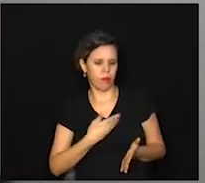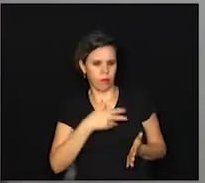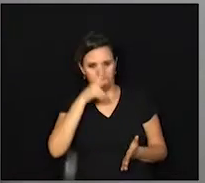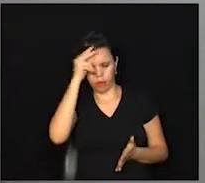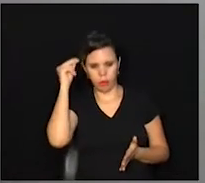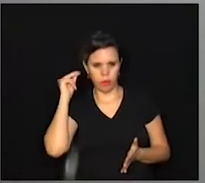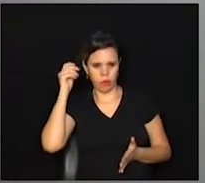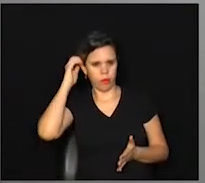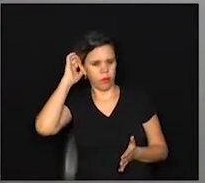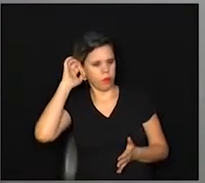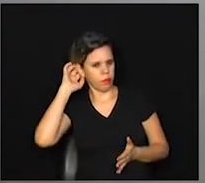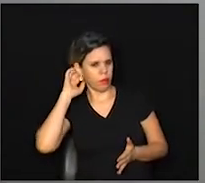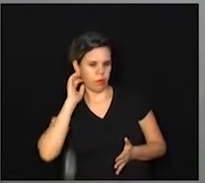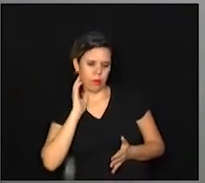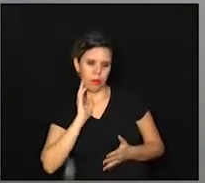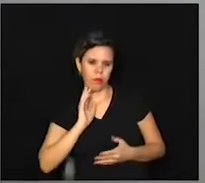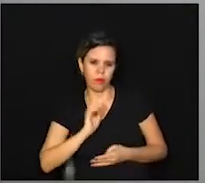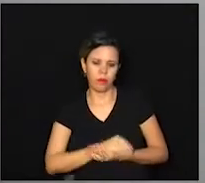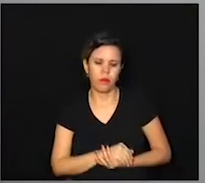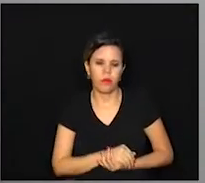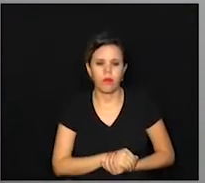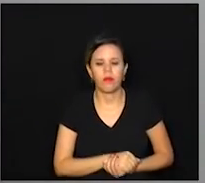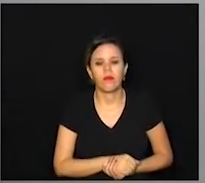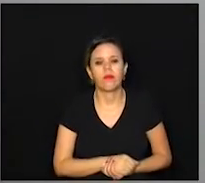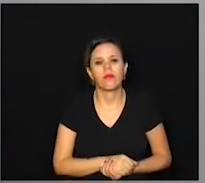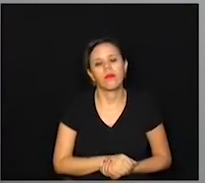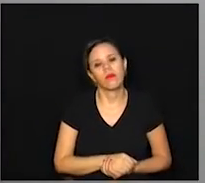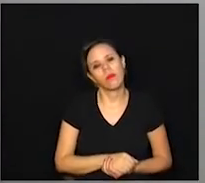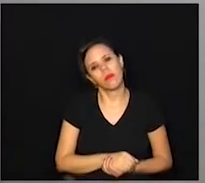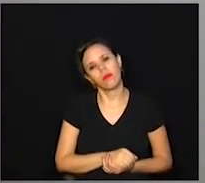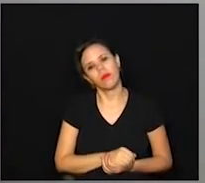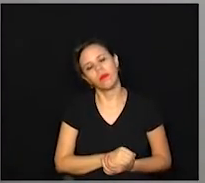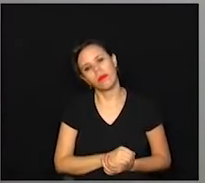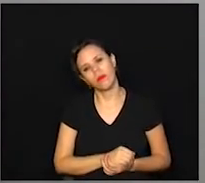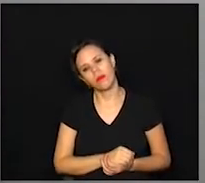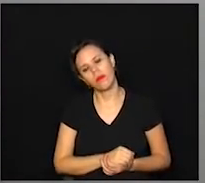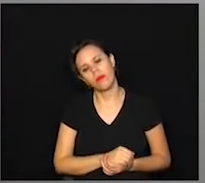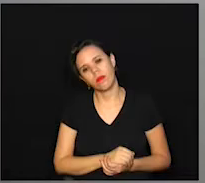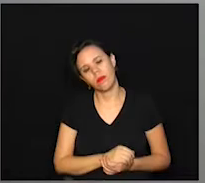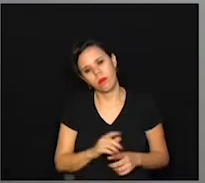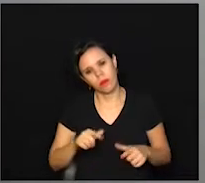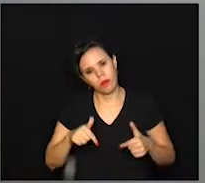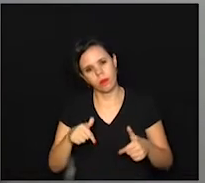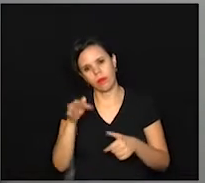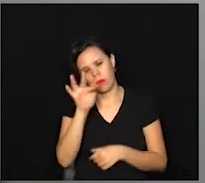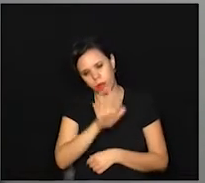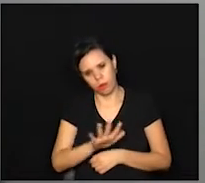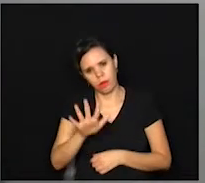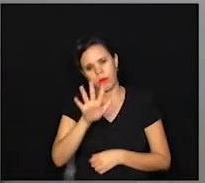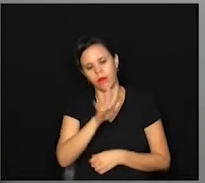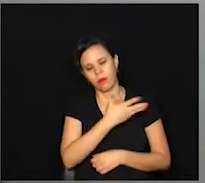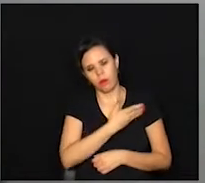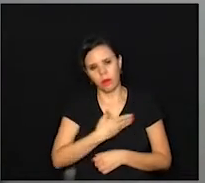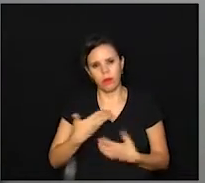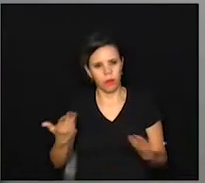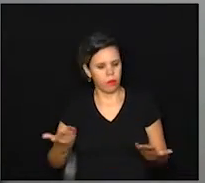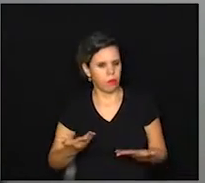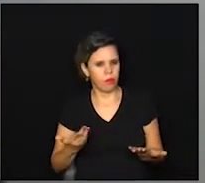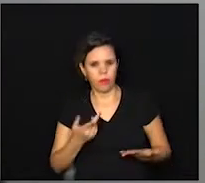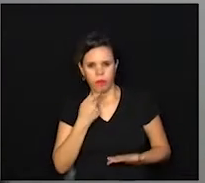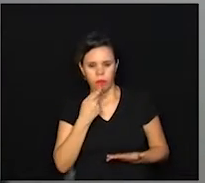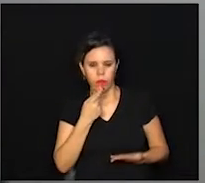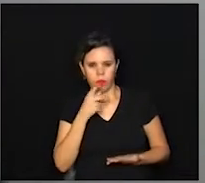alguma forma, por mais que a gente tenha enfrentado aí, né, um governo federal que hoje se coloca